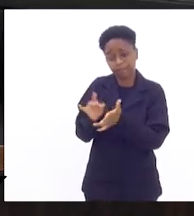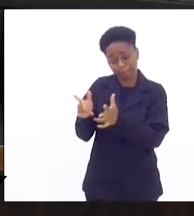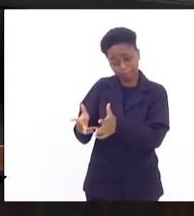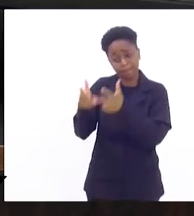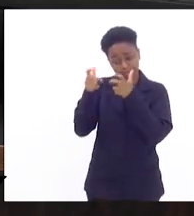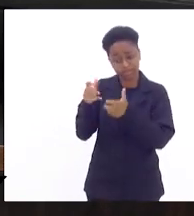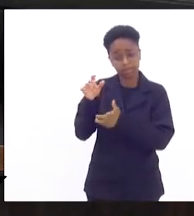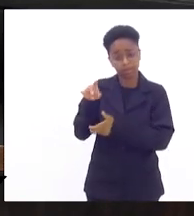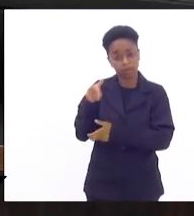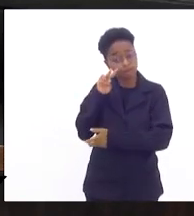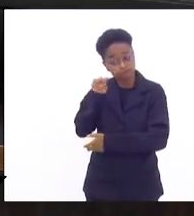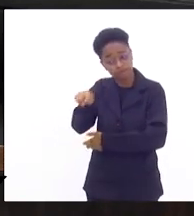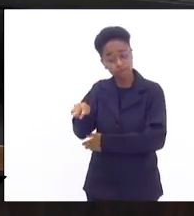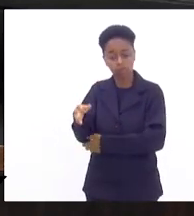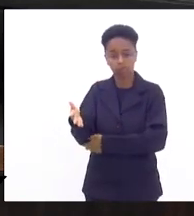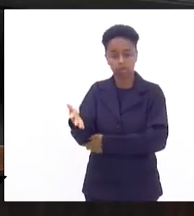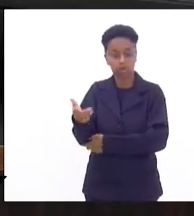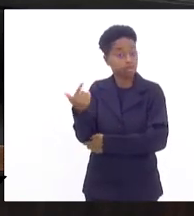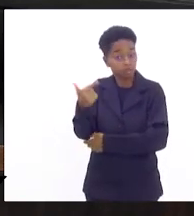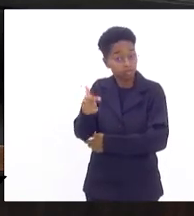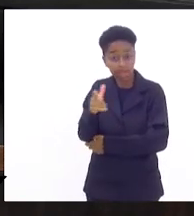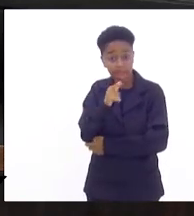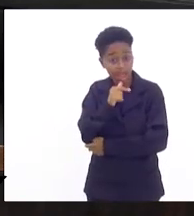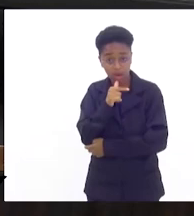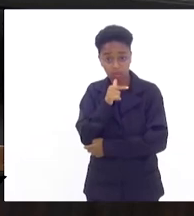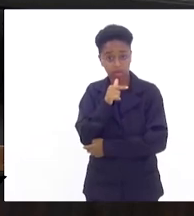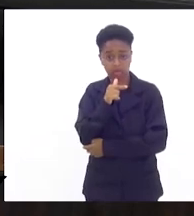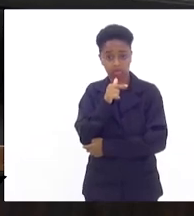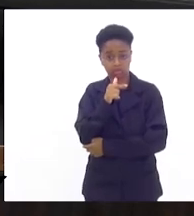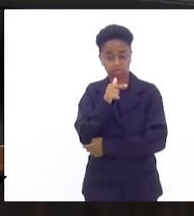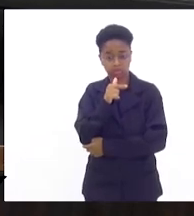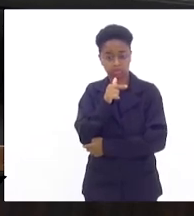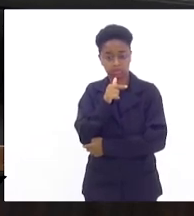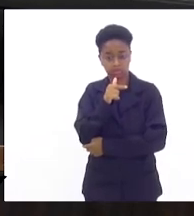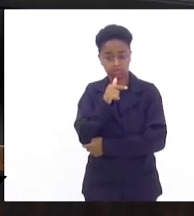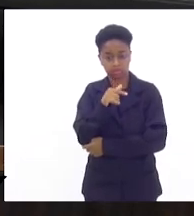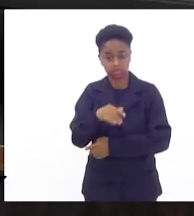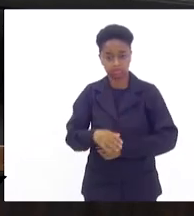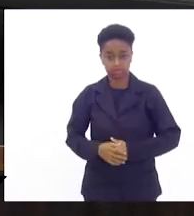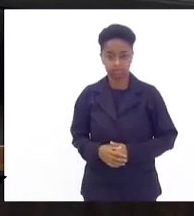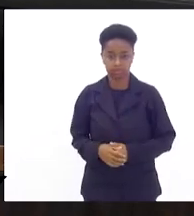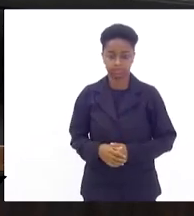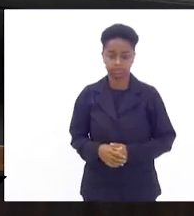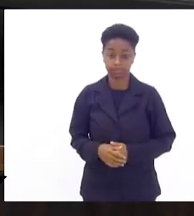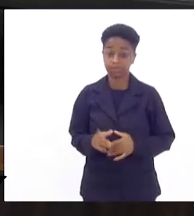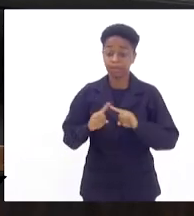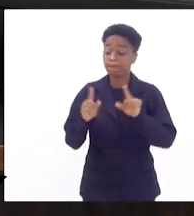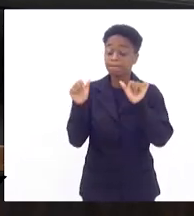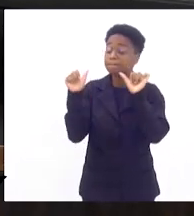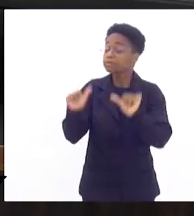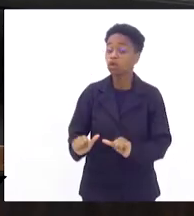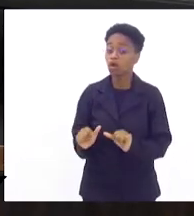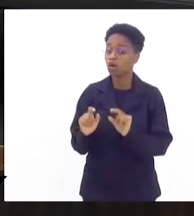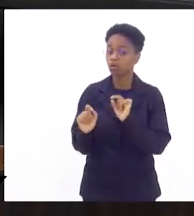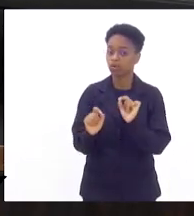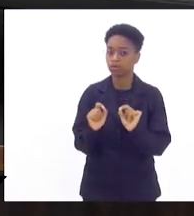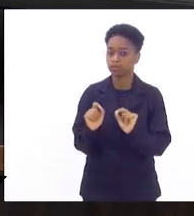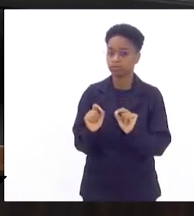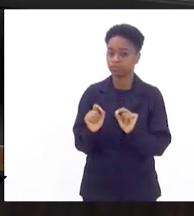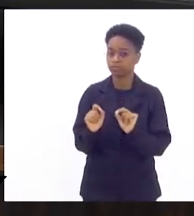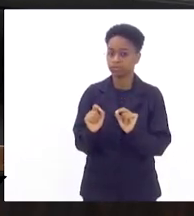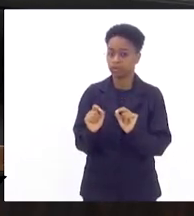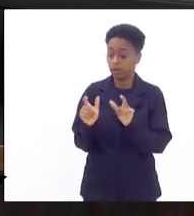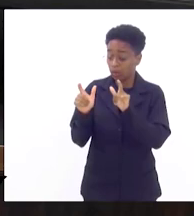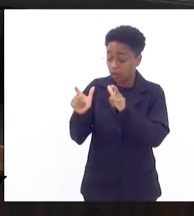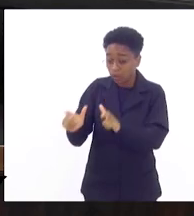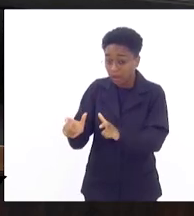ali enxergar que não existia realmente abastecimento de água. Pior do que isso, foi que nesse mesmo